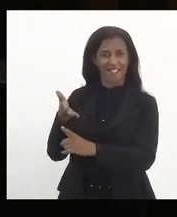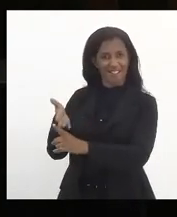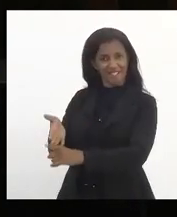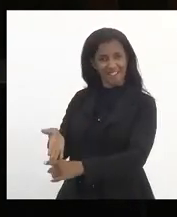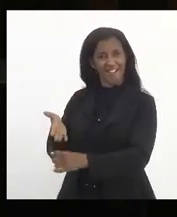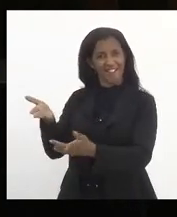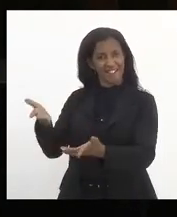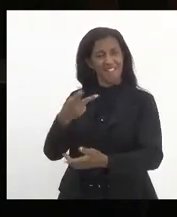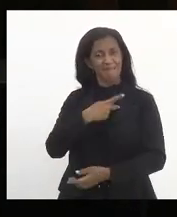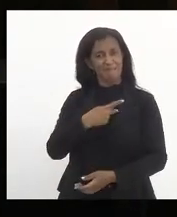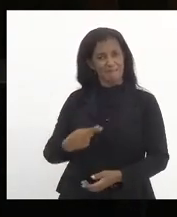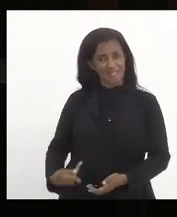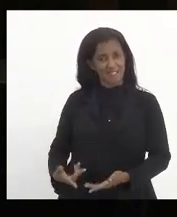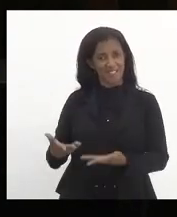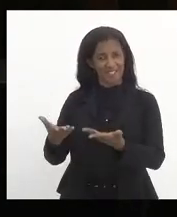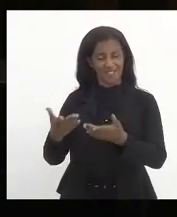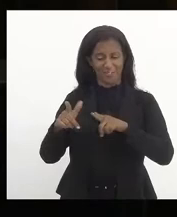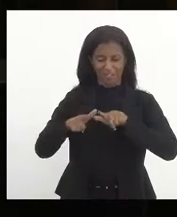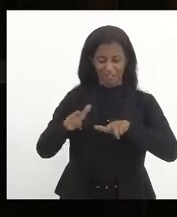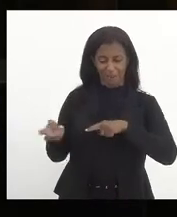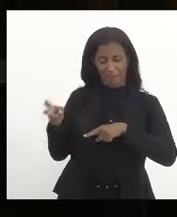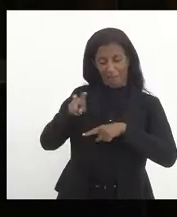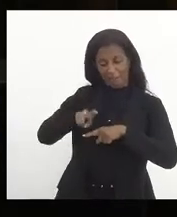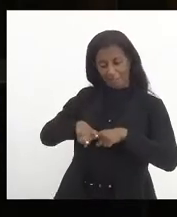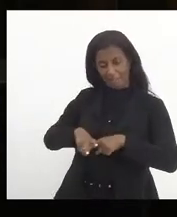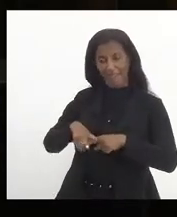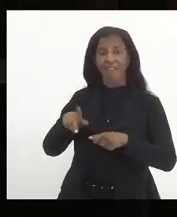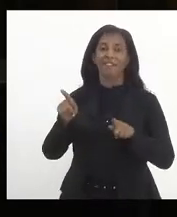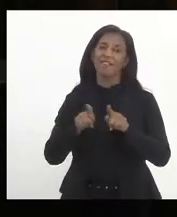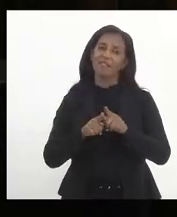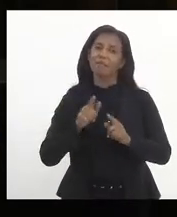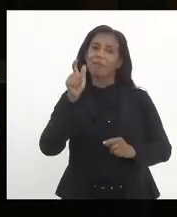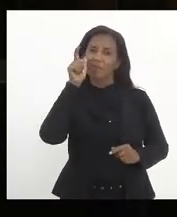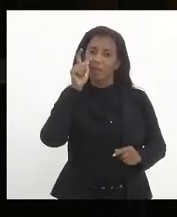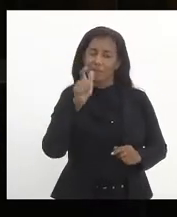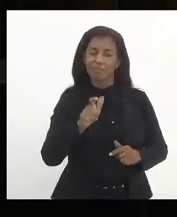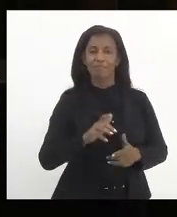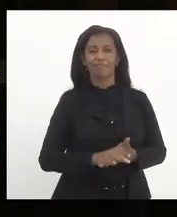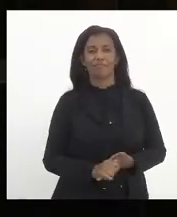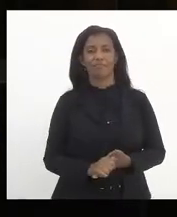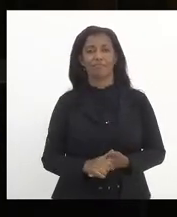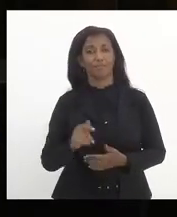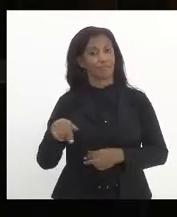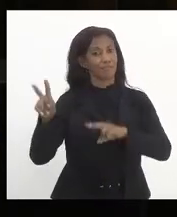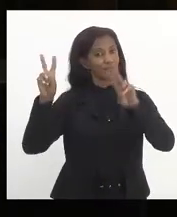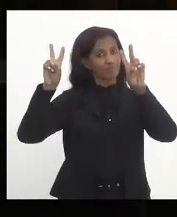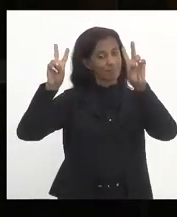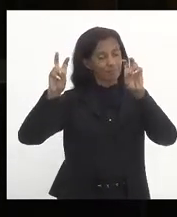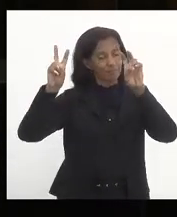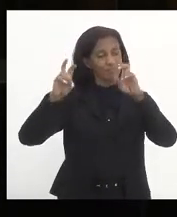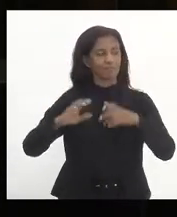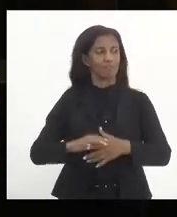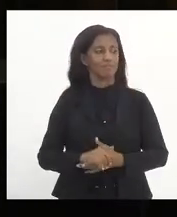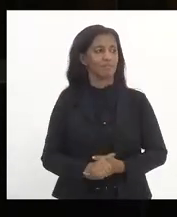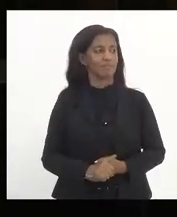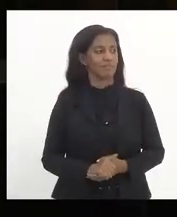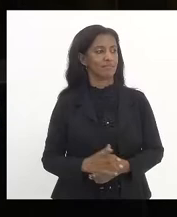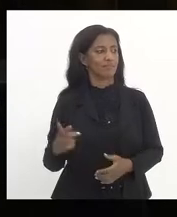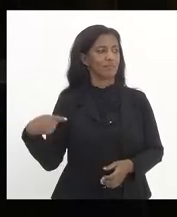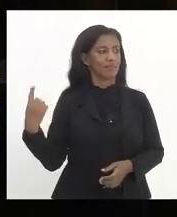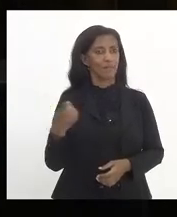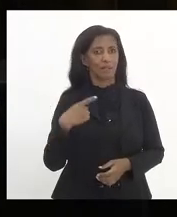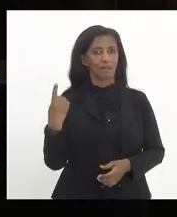a presidir os trabalhos e também tem um alto interesse nesse tema, nós